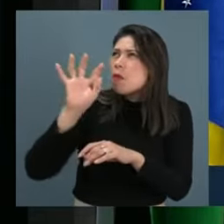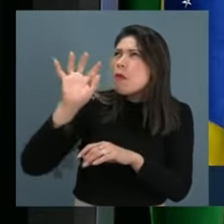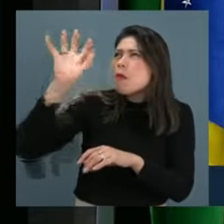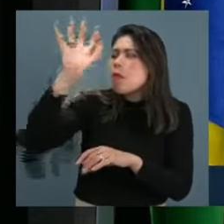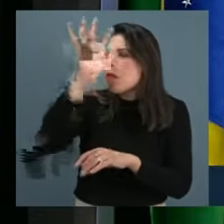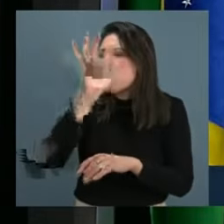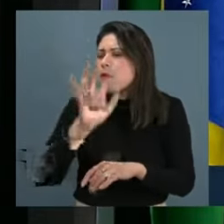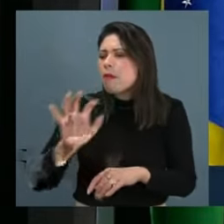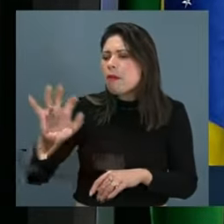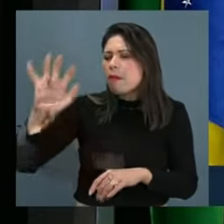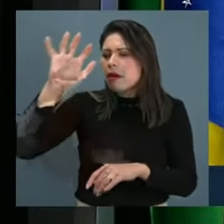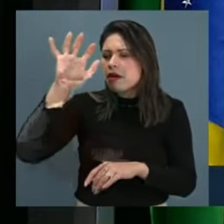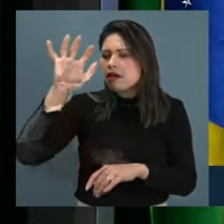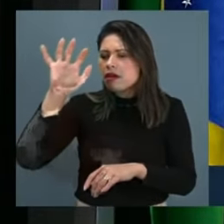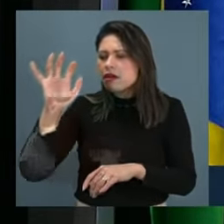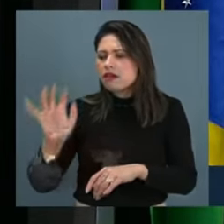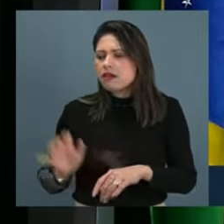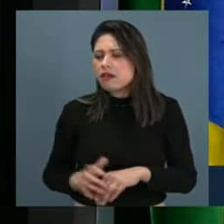pró-vida.